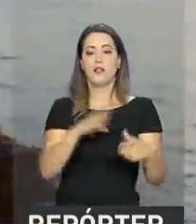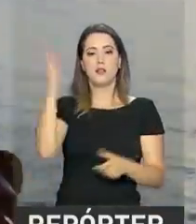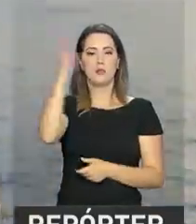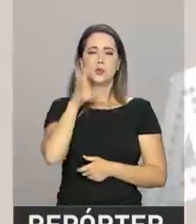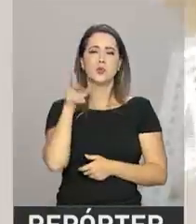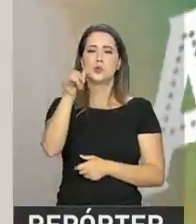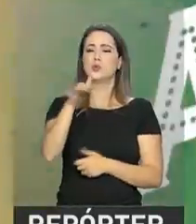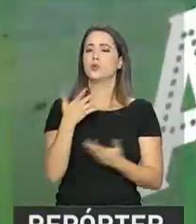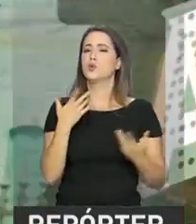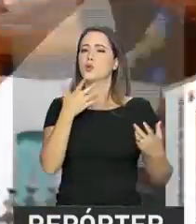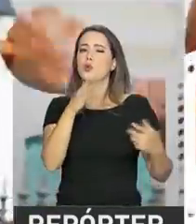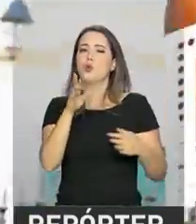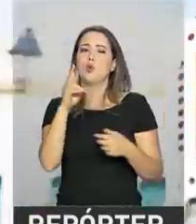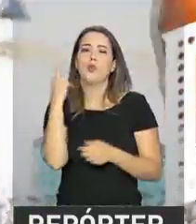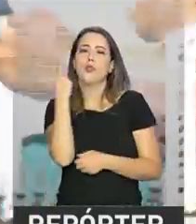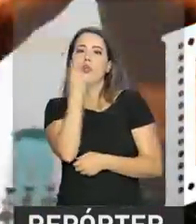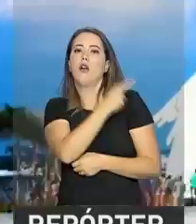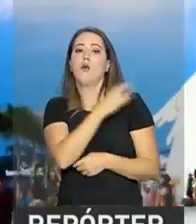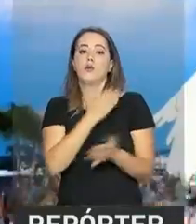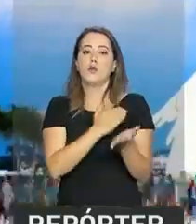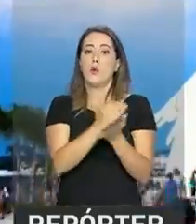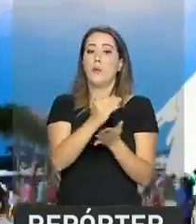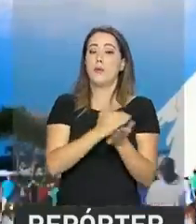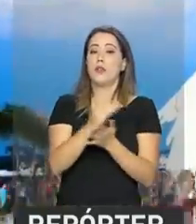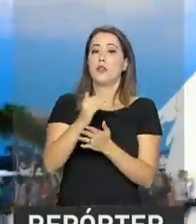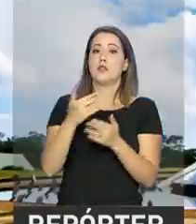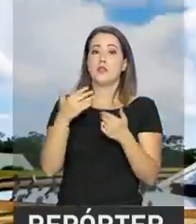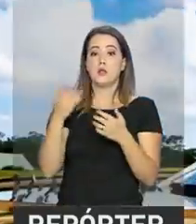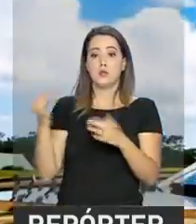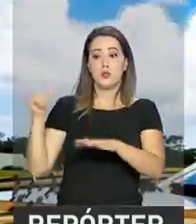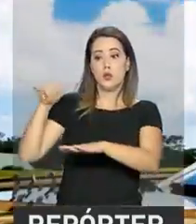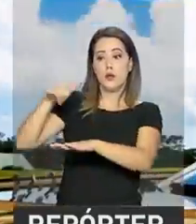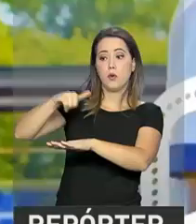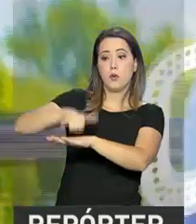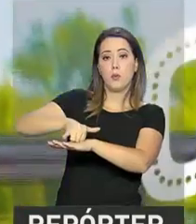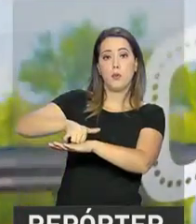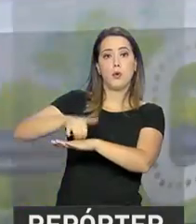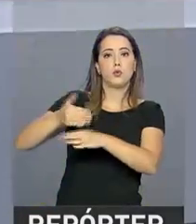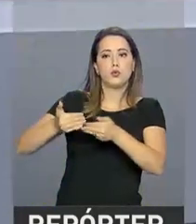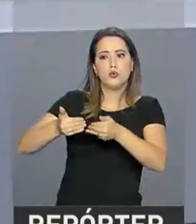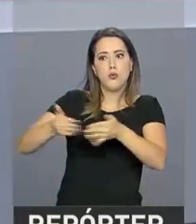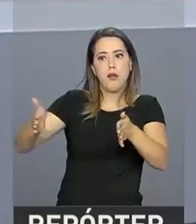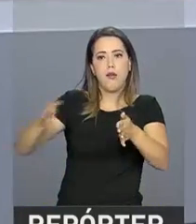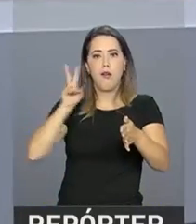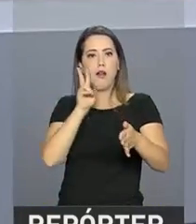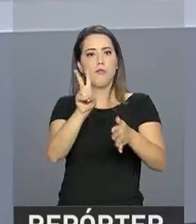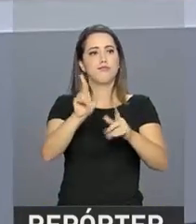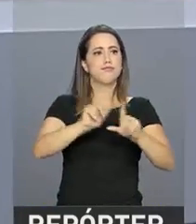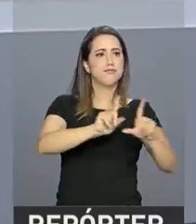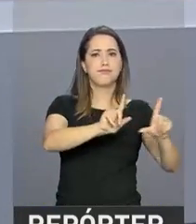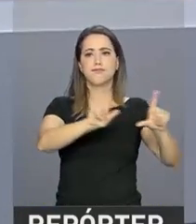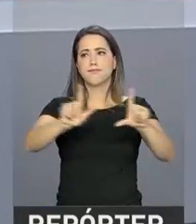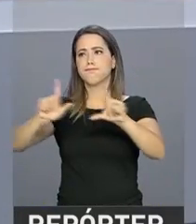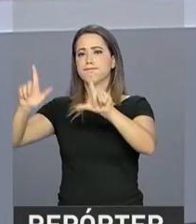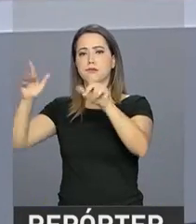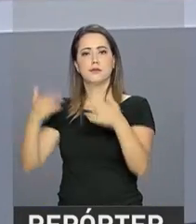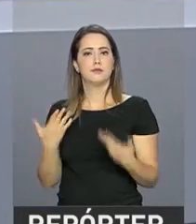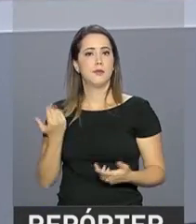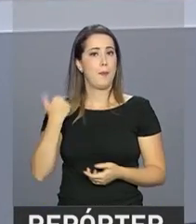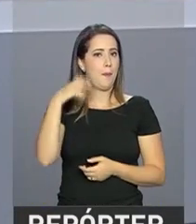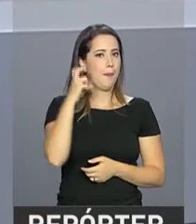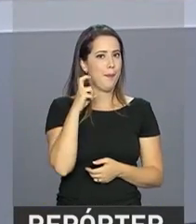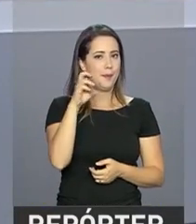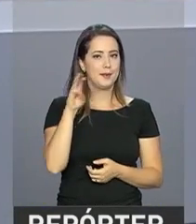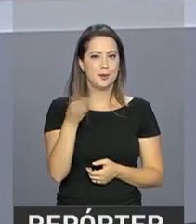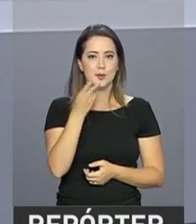toda a capital russa desde a área de desembarque internacional do aeroporto a idéia é que a campanha atinja mais de 5 milhões